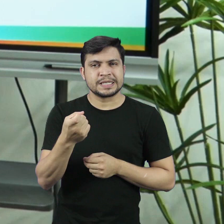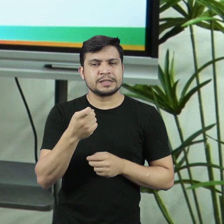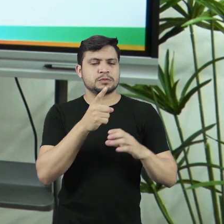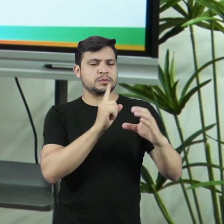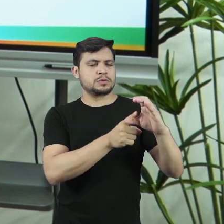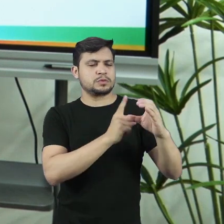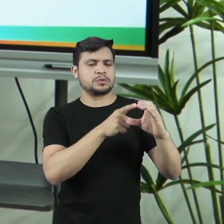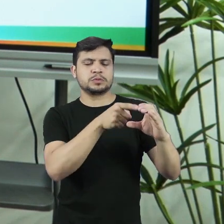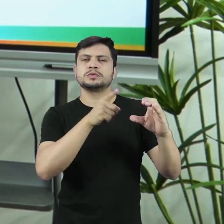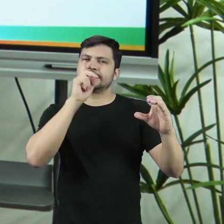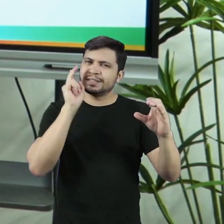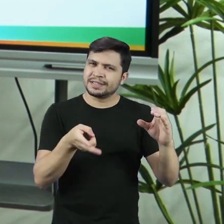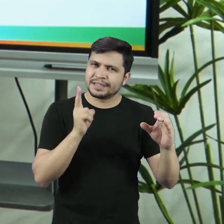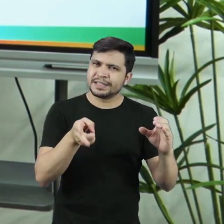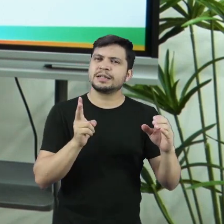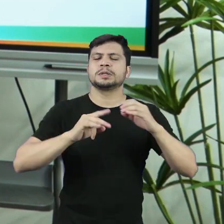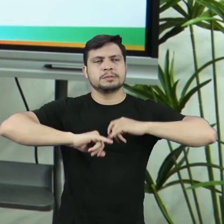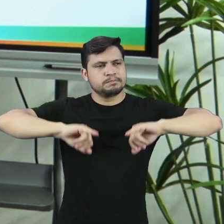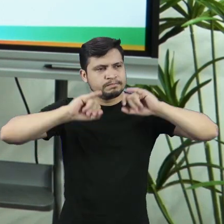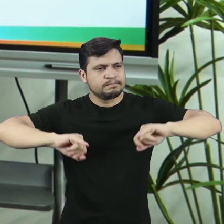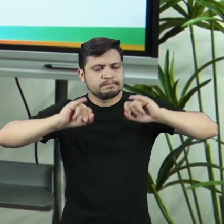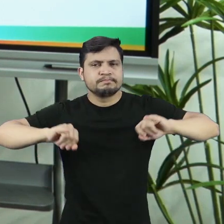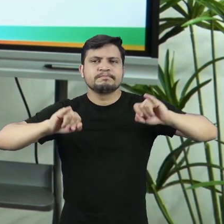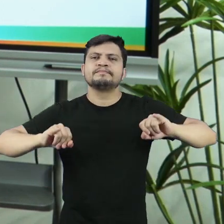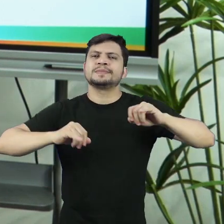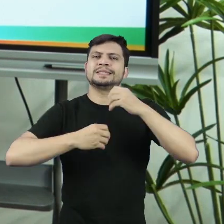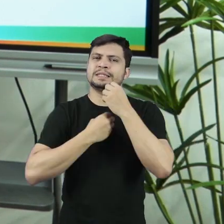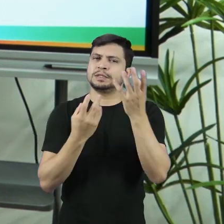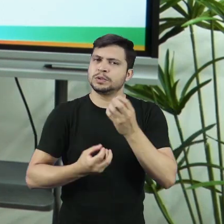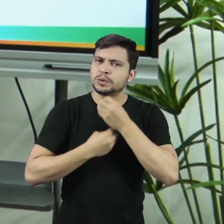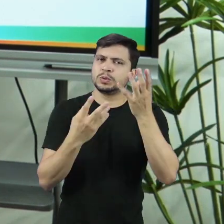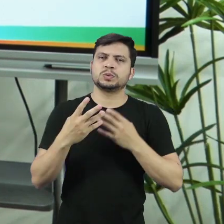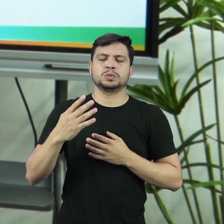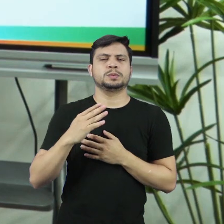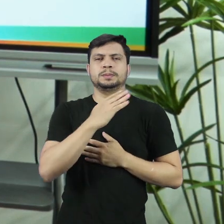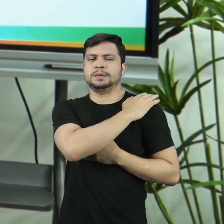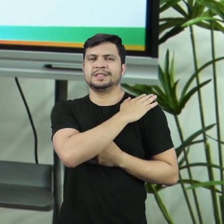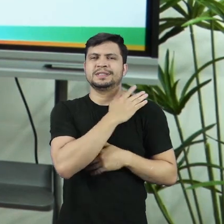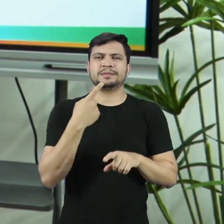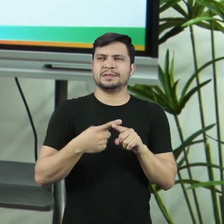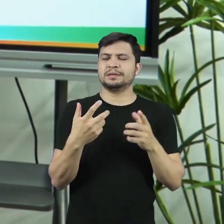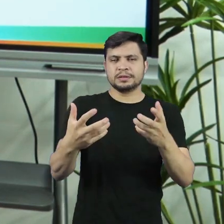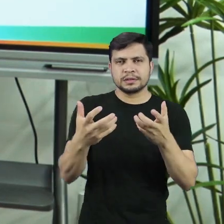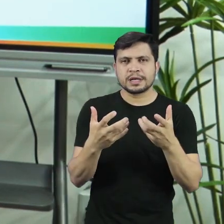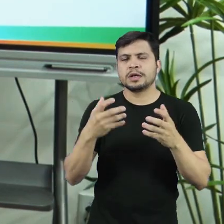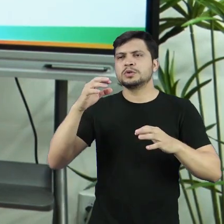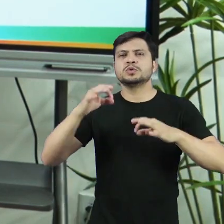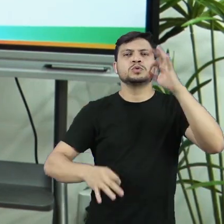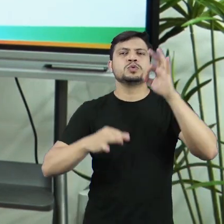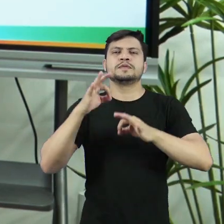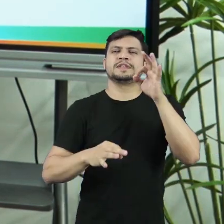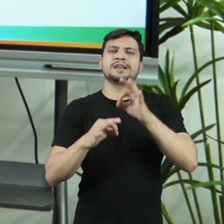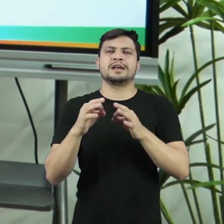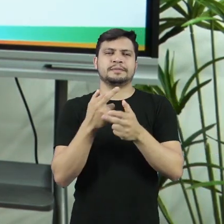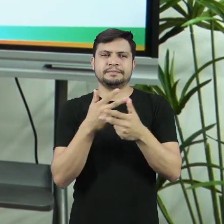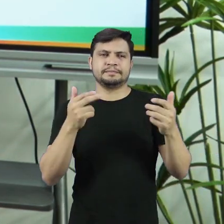sempre retomado nesse discurso militar, vai ser alimentado nesse discurso militar para justificar aquilo que não tem